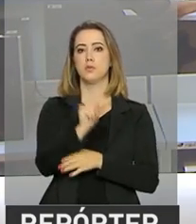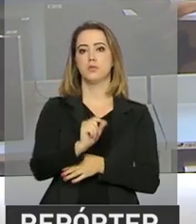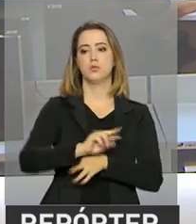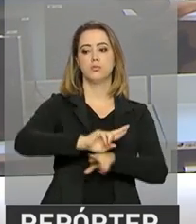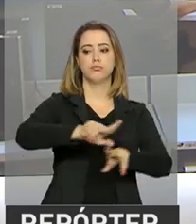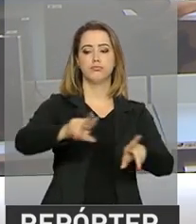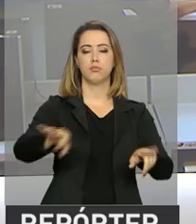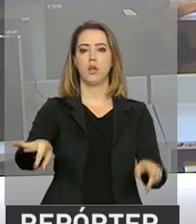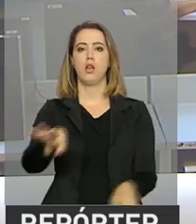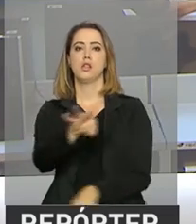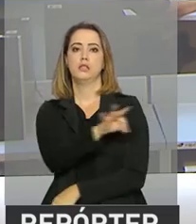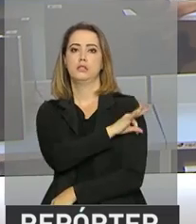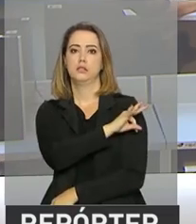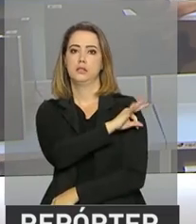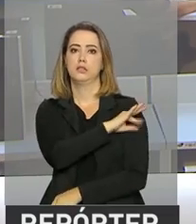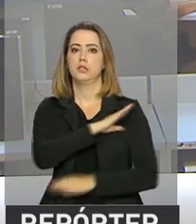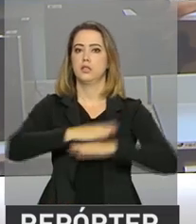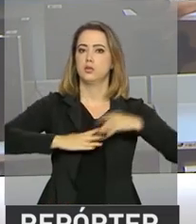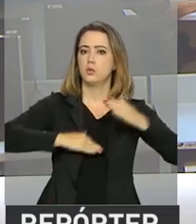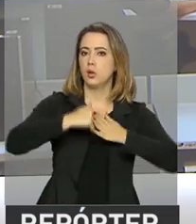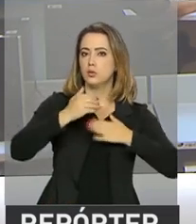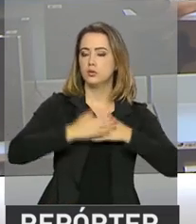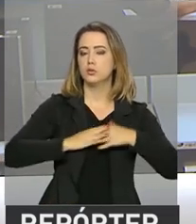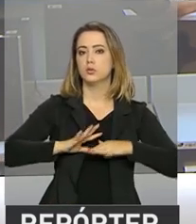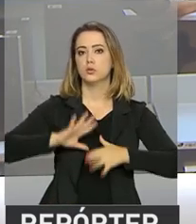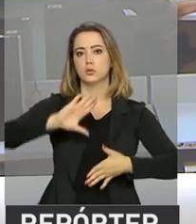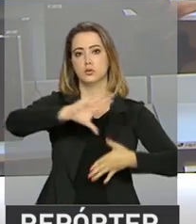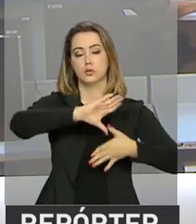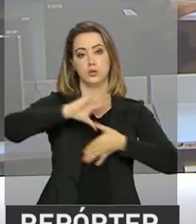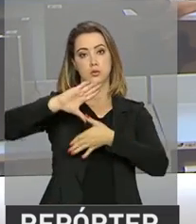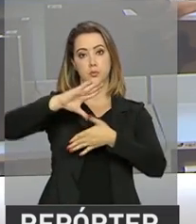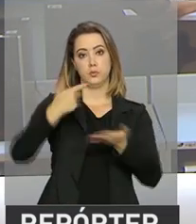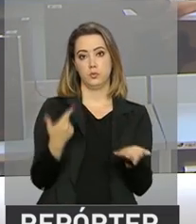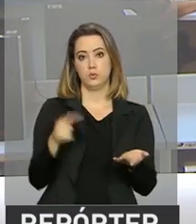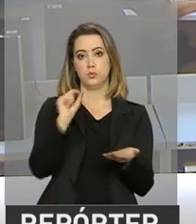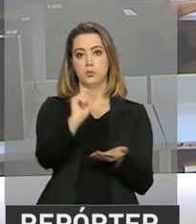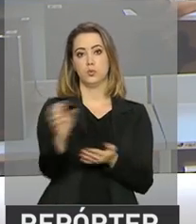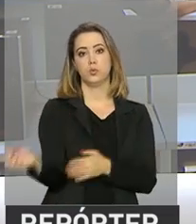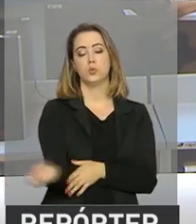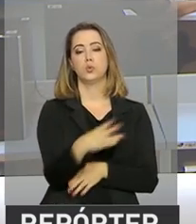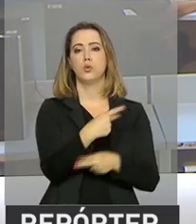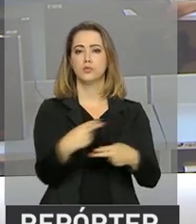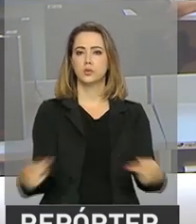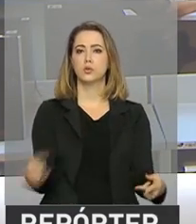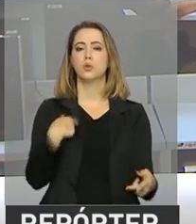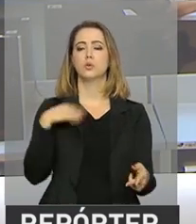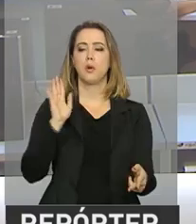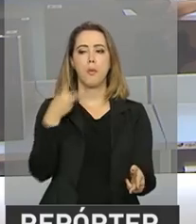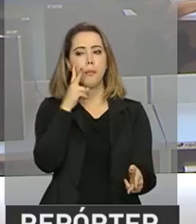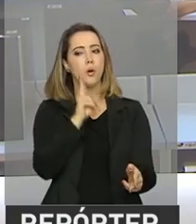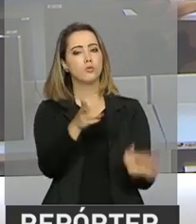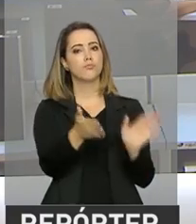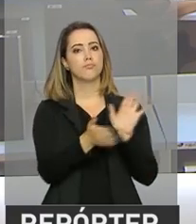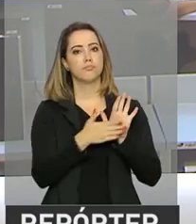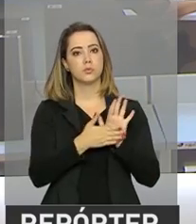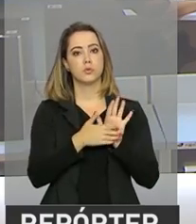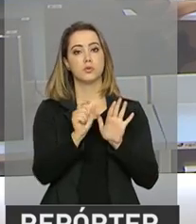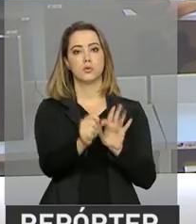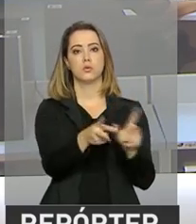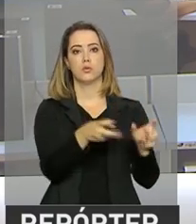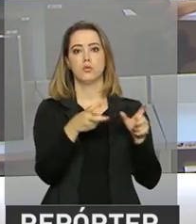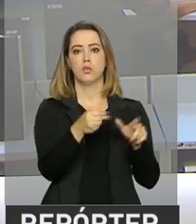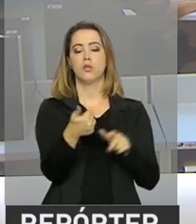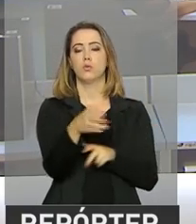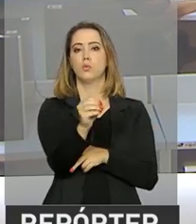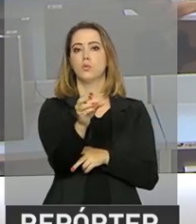e educação profissional das Américas. São novos produtos e soluções expostas para quem quiser conferir de perto. A expectativa